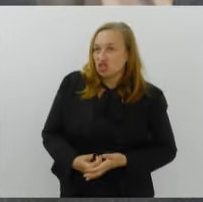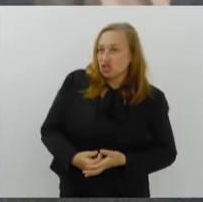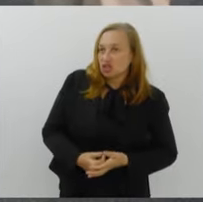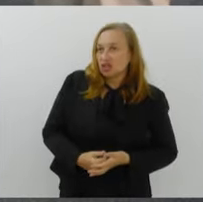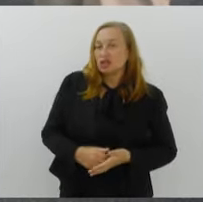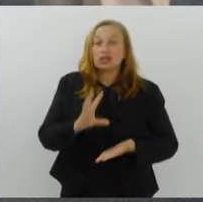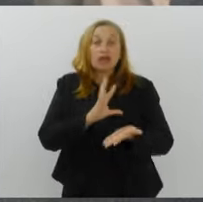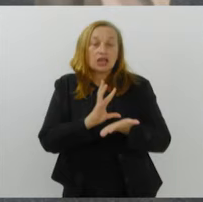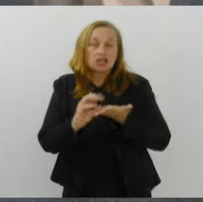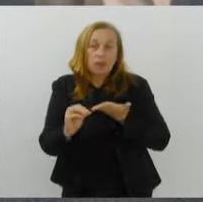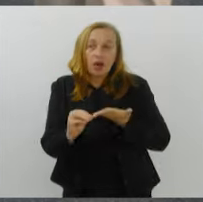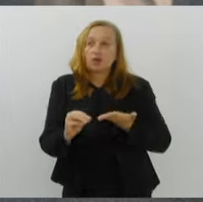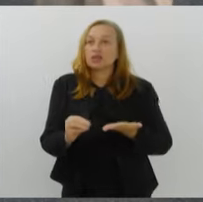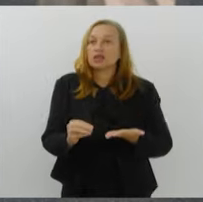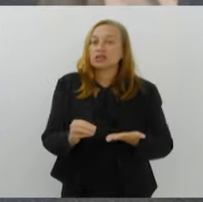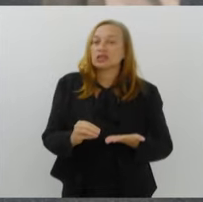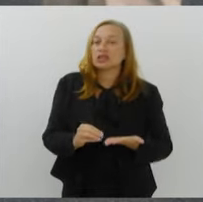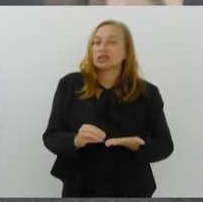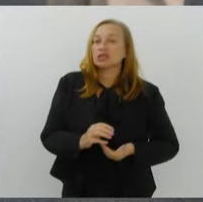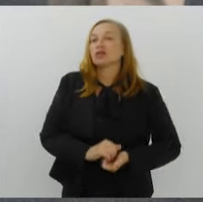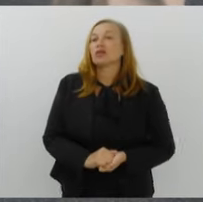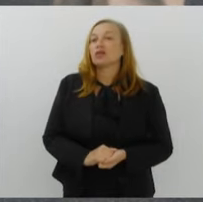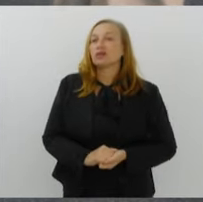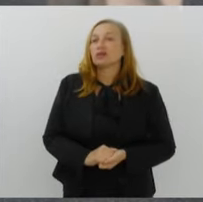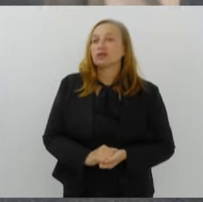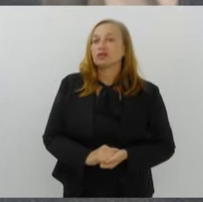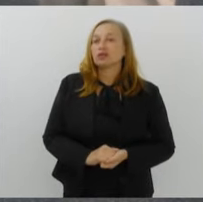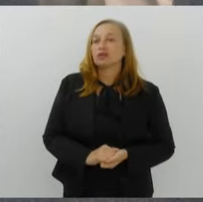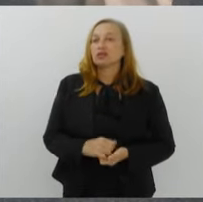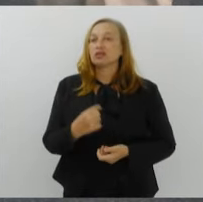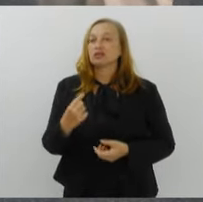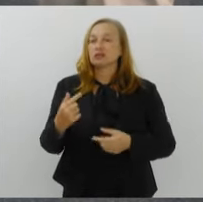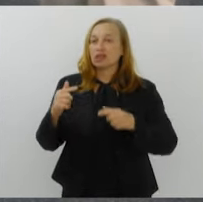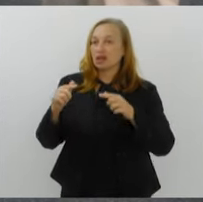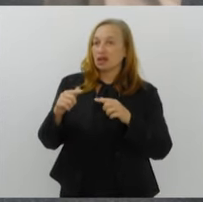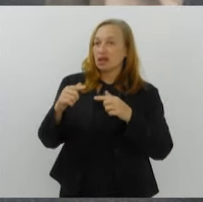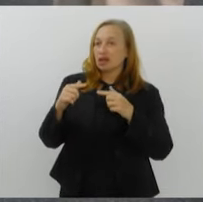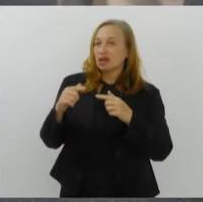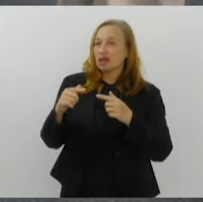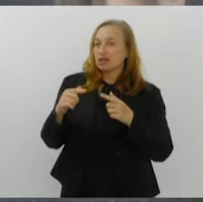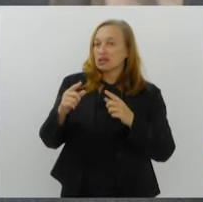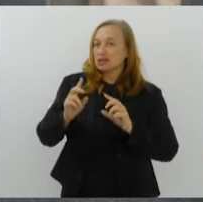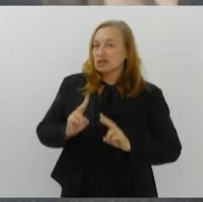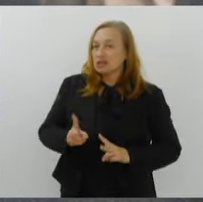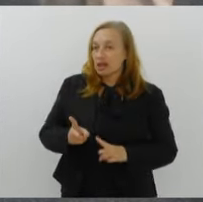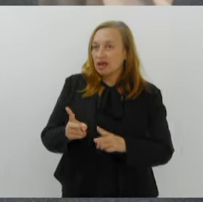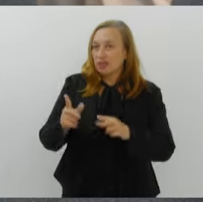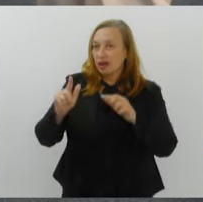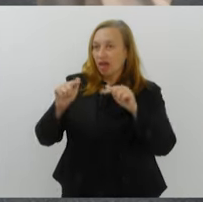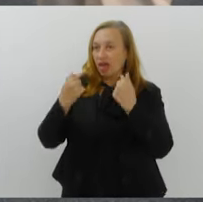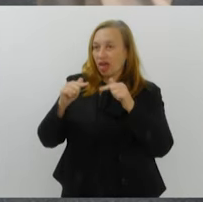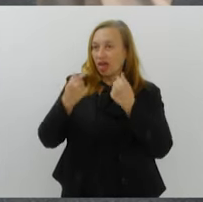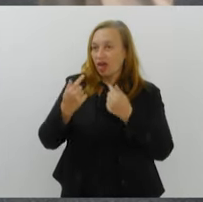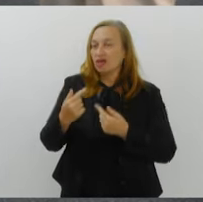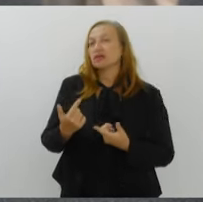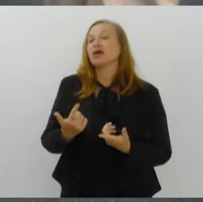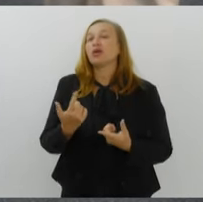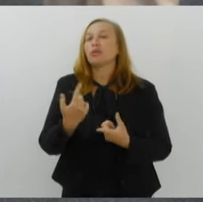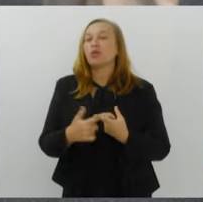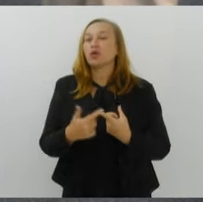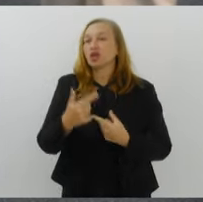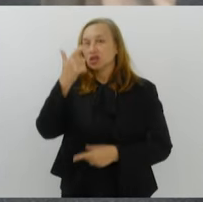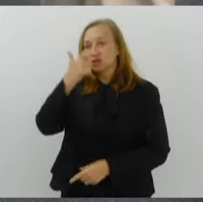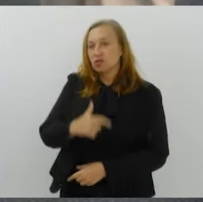pautas tocadas, sistematicamente vamos ser questionadas desse lugar por sermos mulheres. Isso